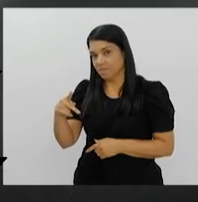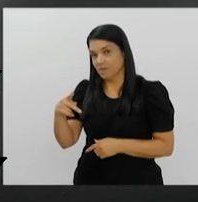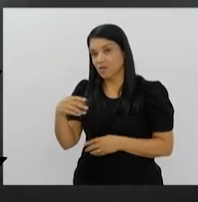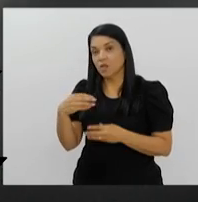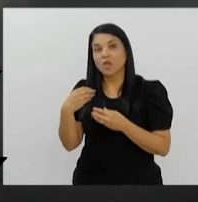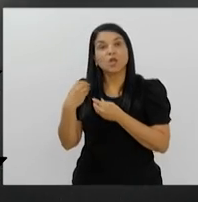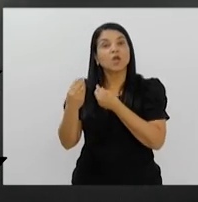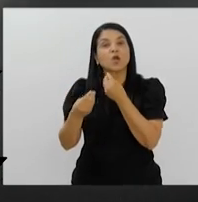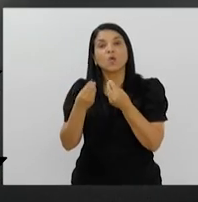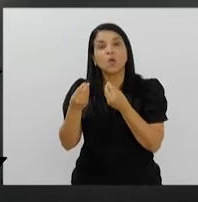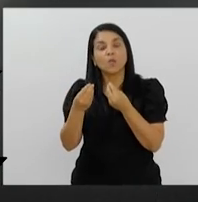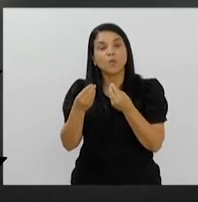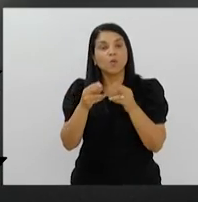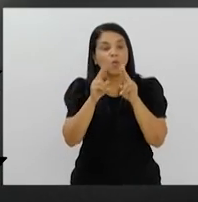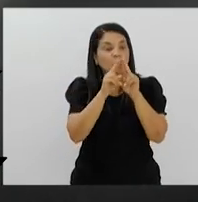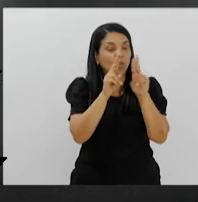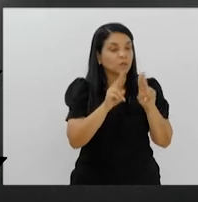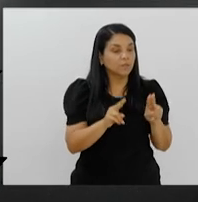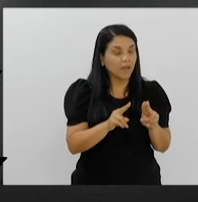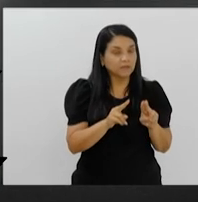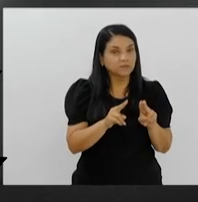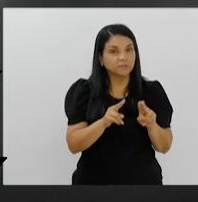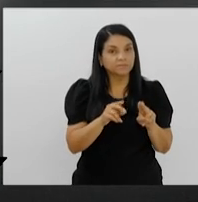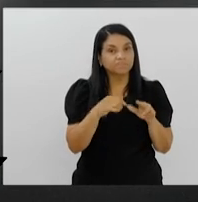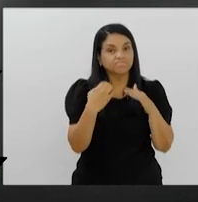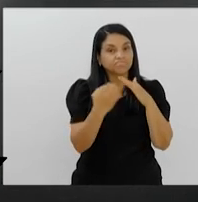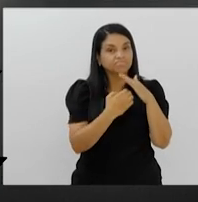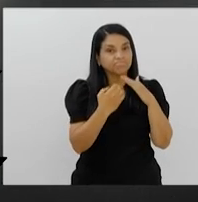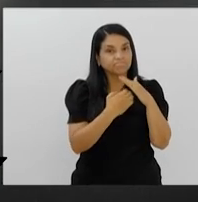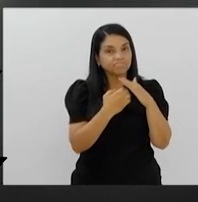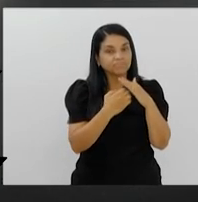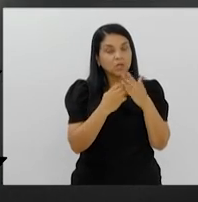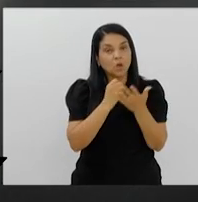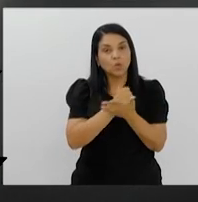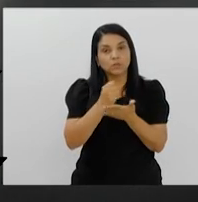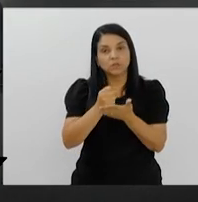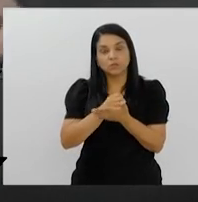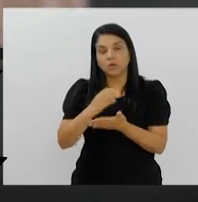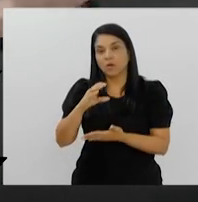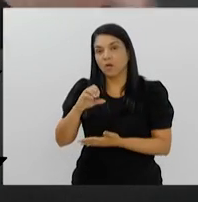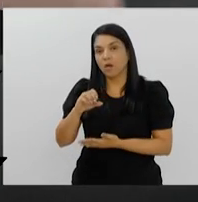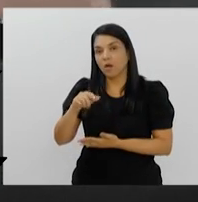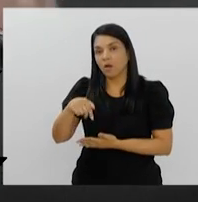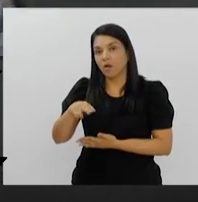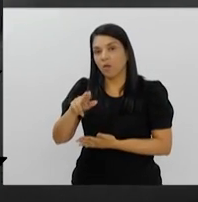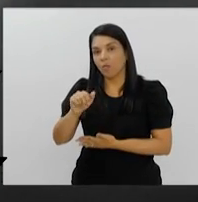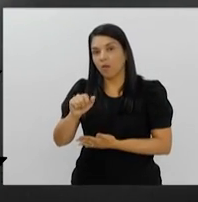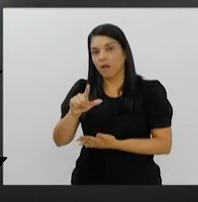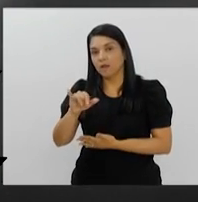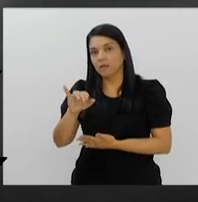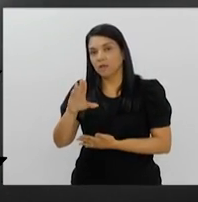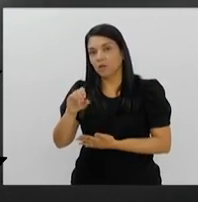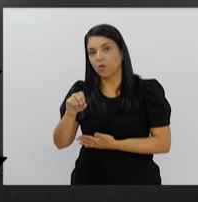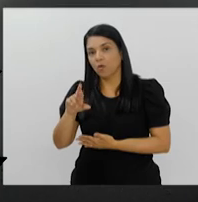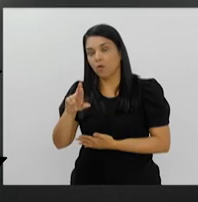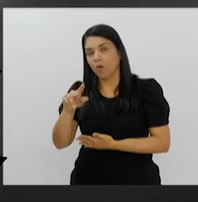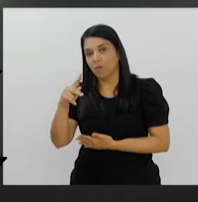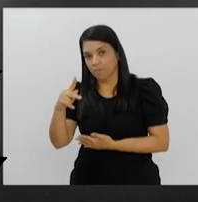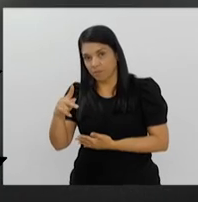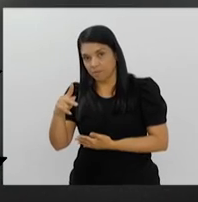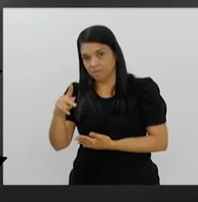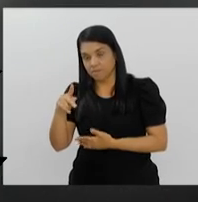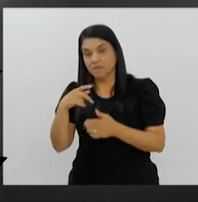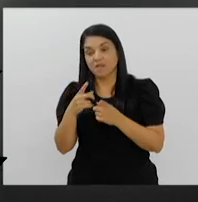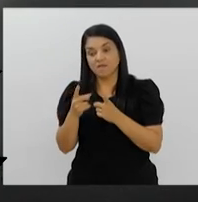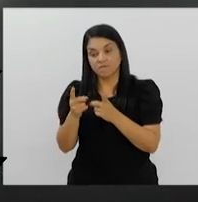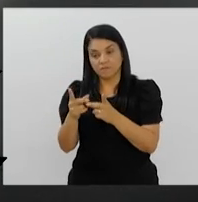funciona Unimed operadora contratou a Qualicorp que era se eu tiver errado me corrija que era a